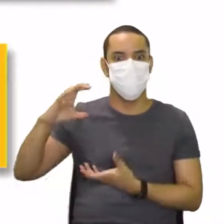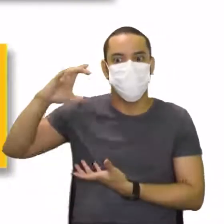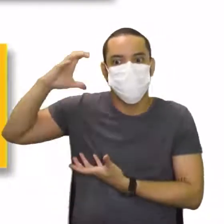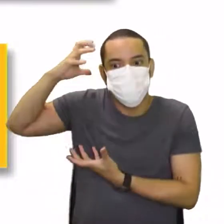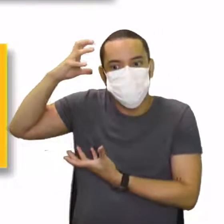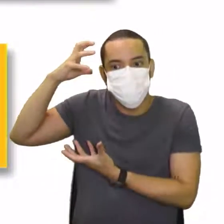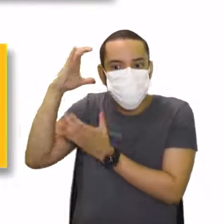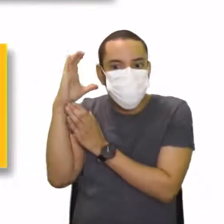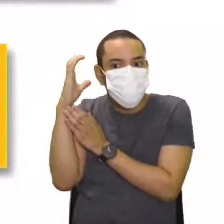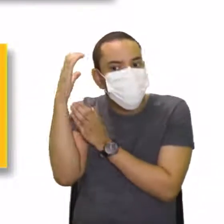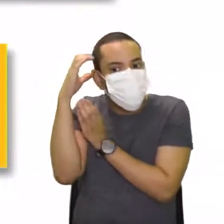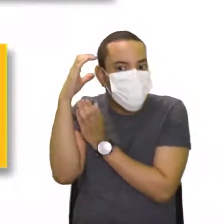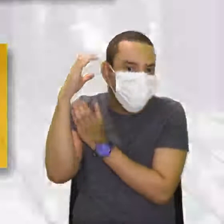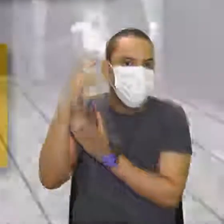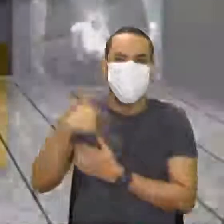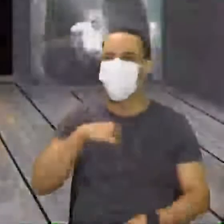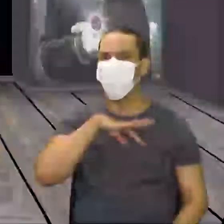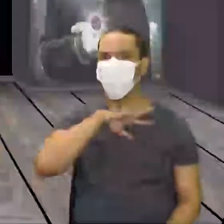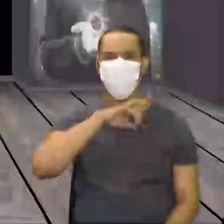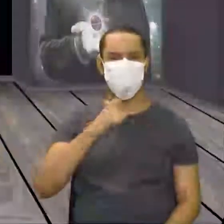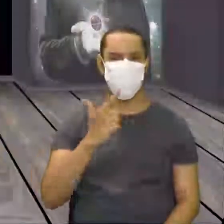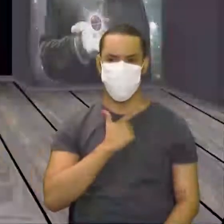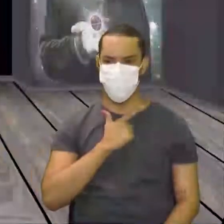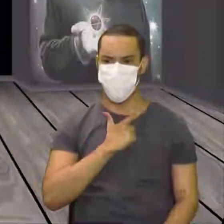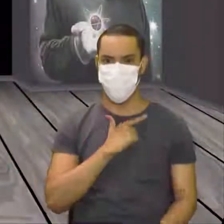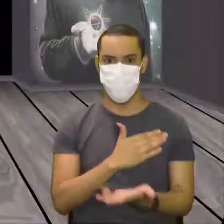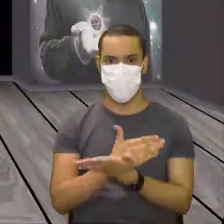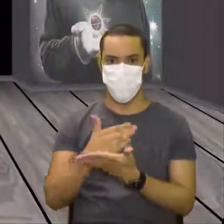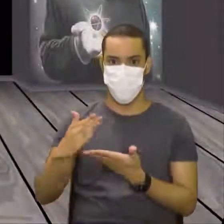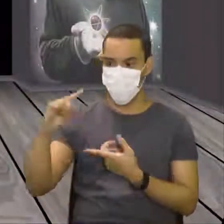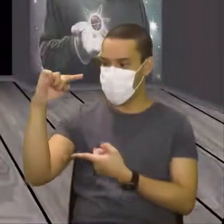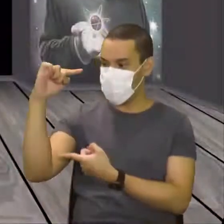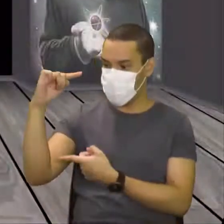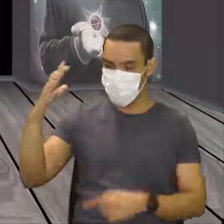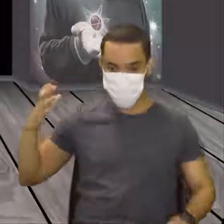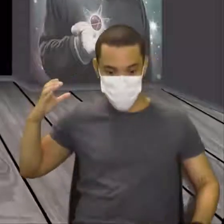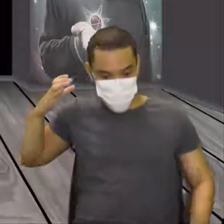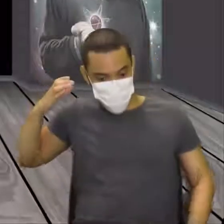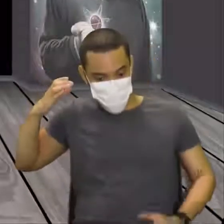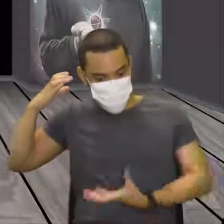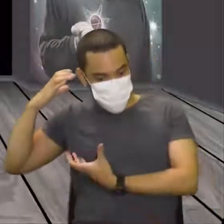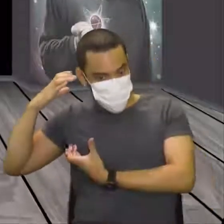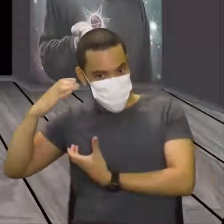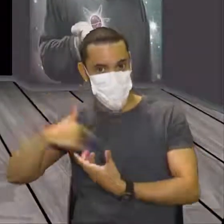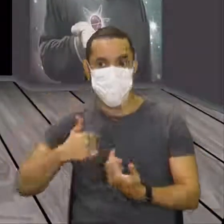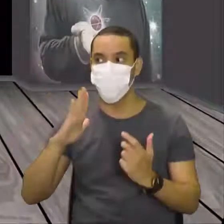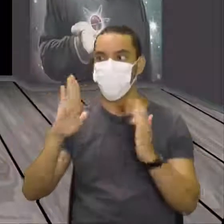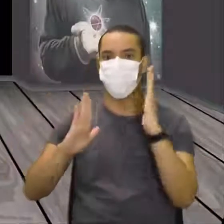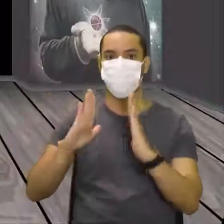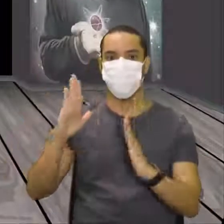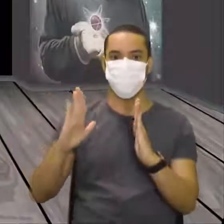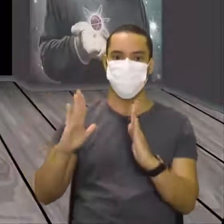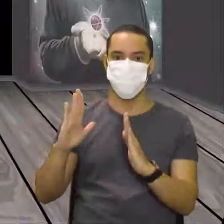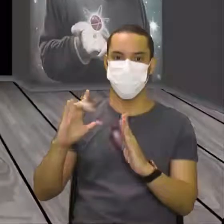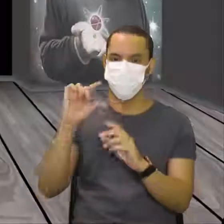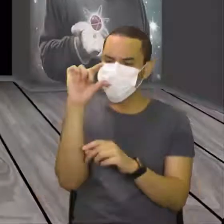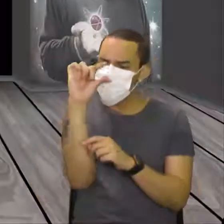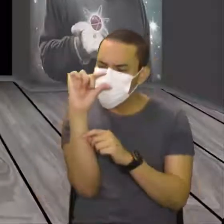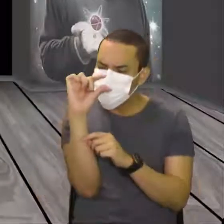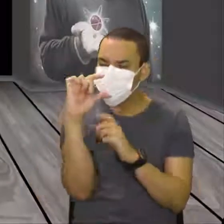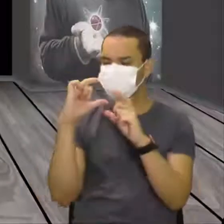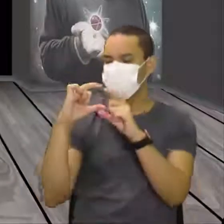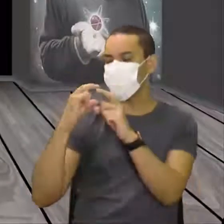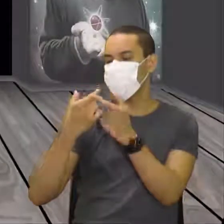for ver, né, pessoal, o celular ele começou grande, aí teve uma época que era, né, quanto menor o